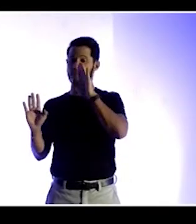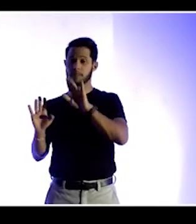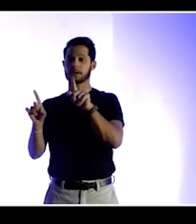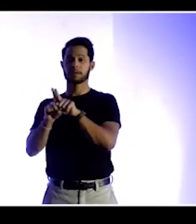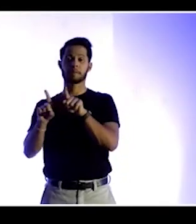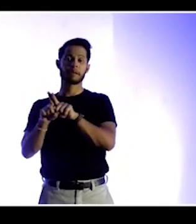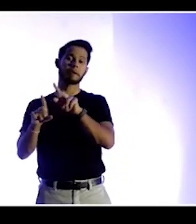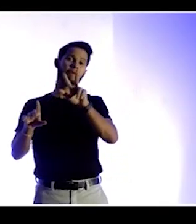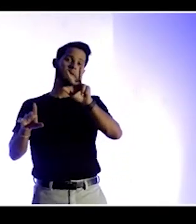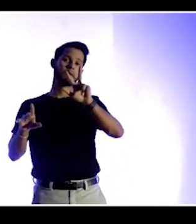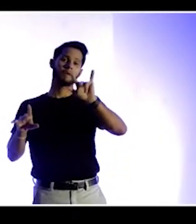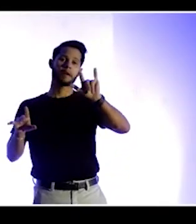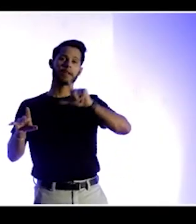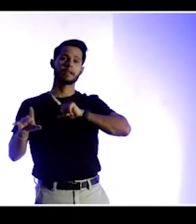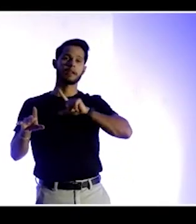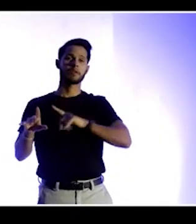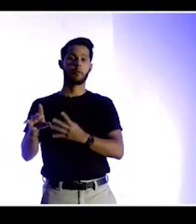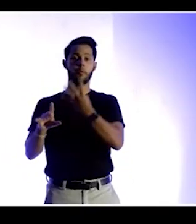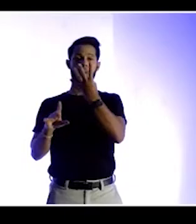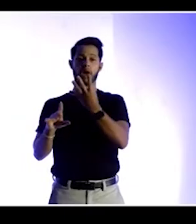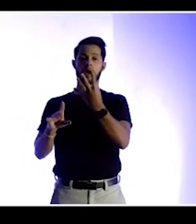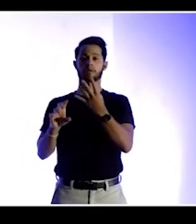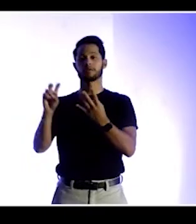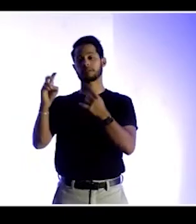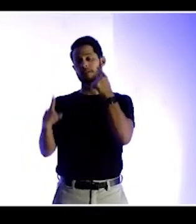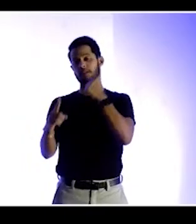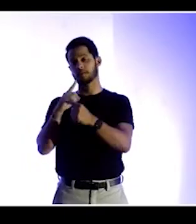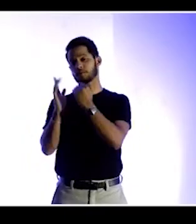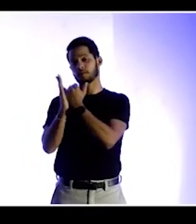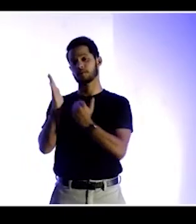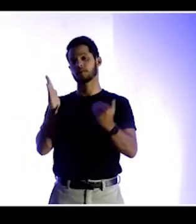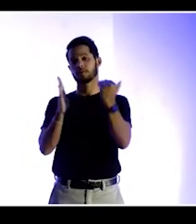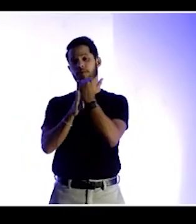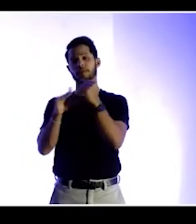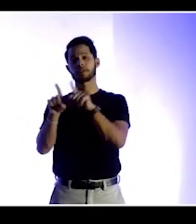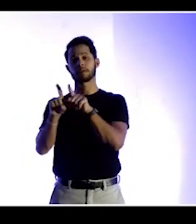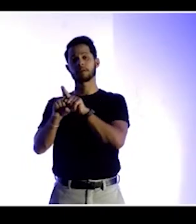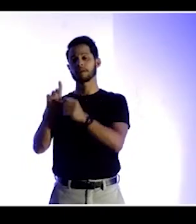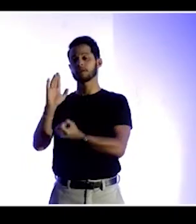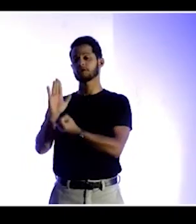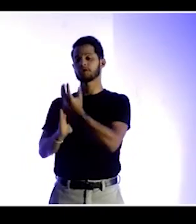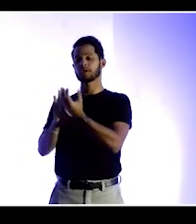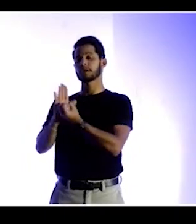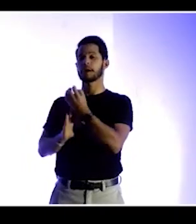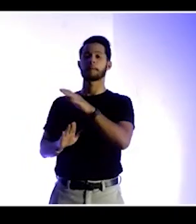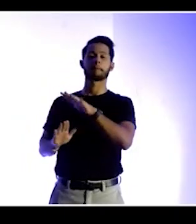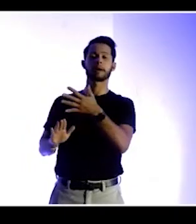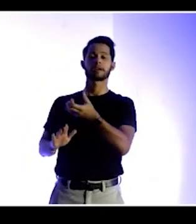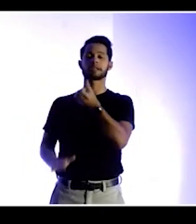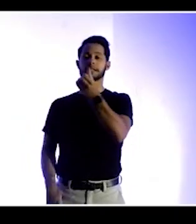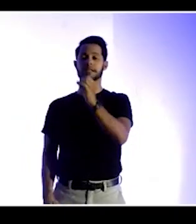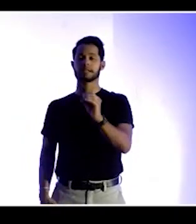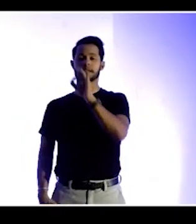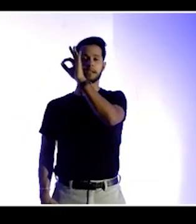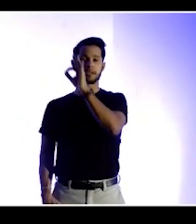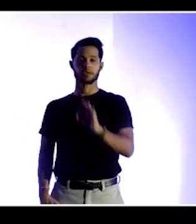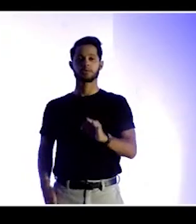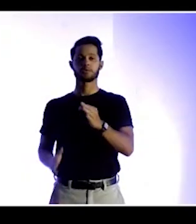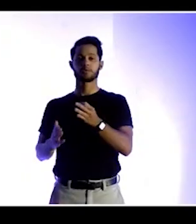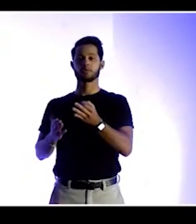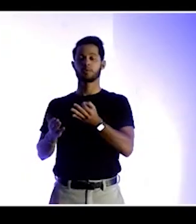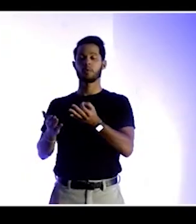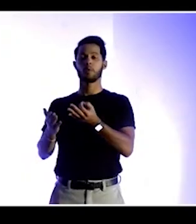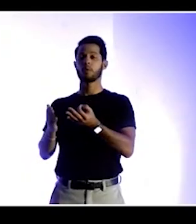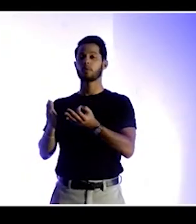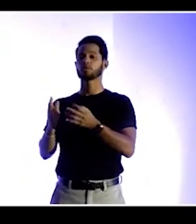umas 4 ou 5 vezes mais. E poderia, com isso, gerar mais ou menos 60% do consumo anual de energia elétrica aqui do nosso